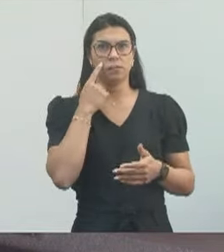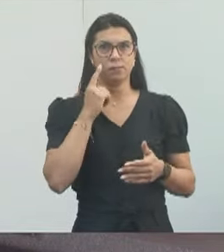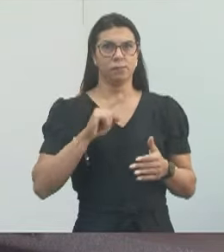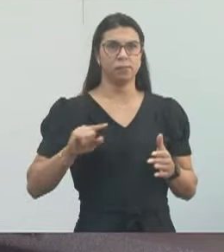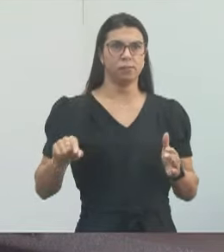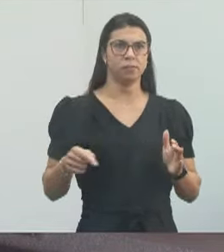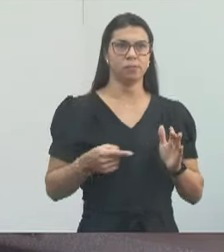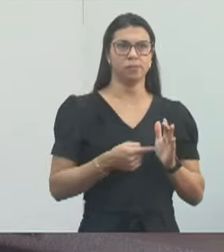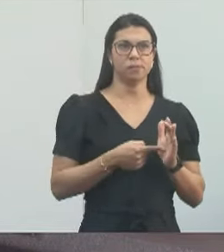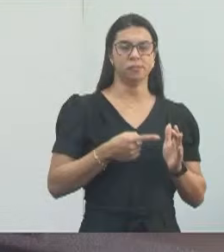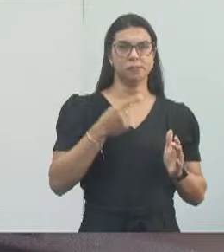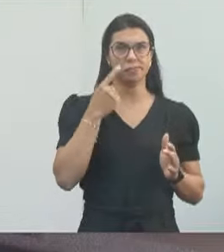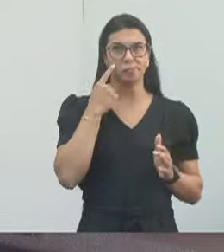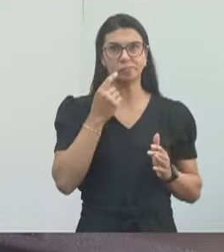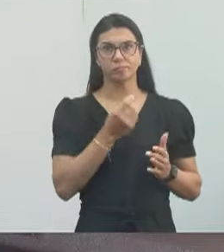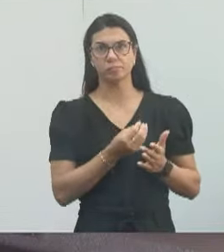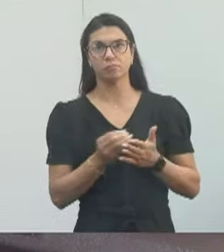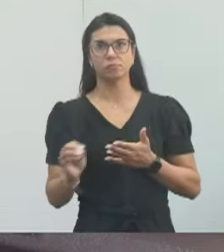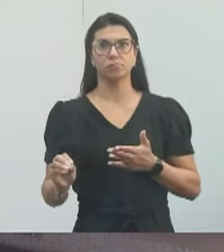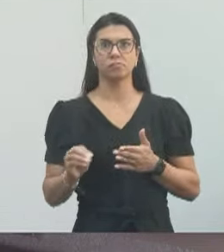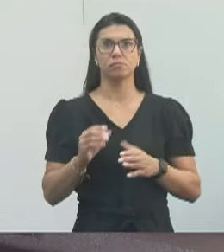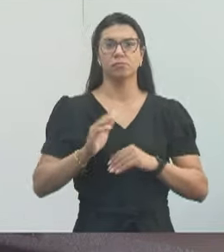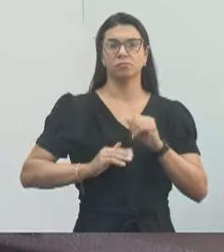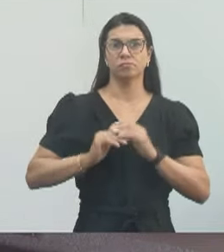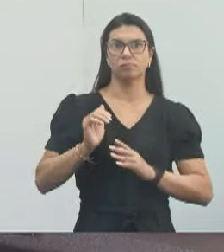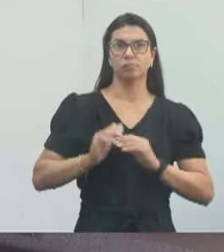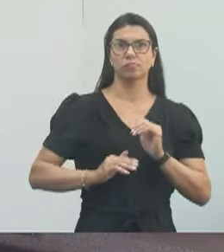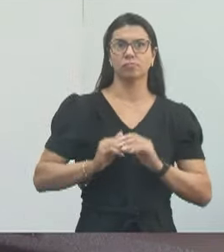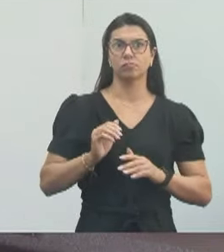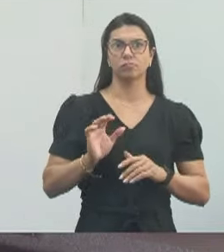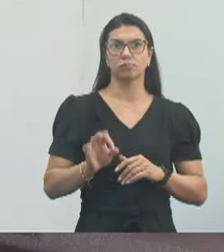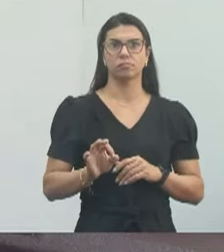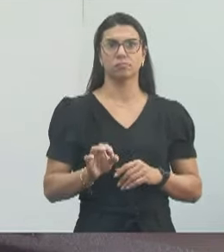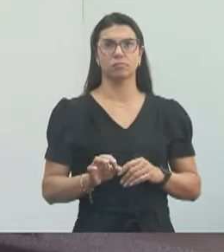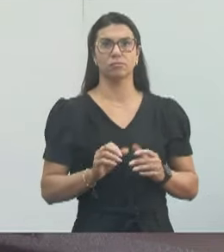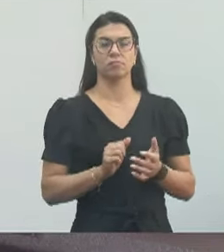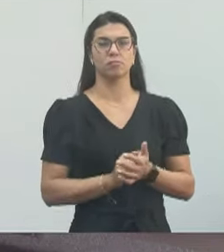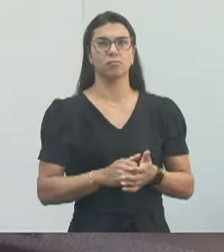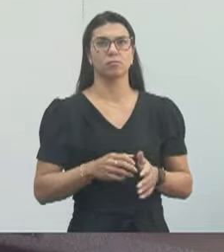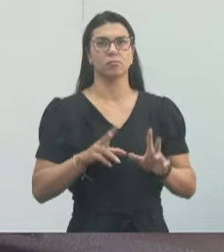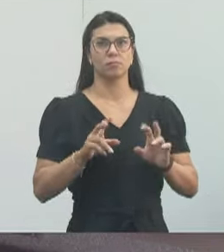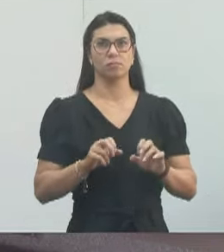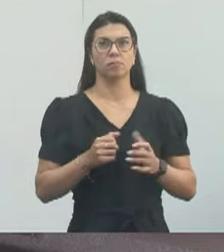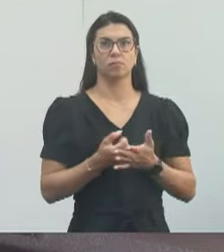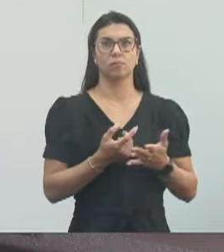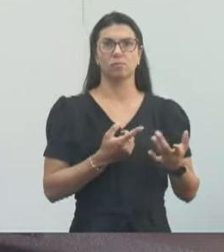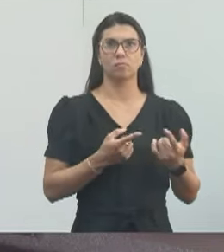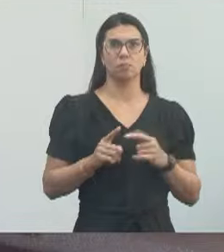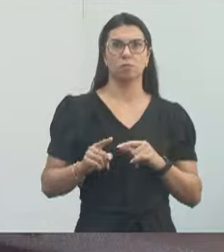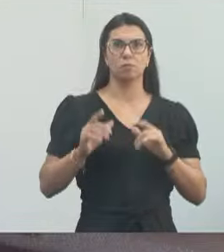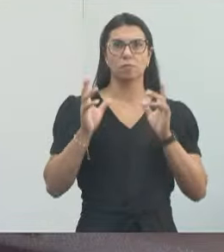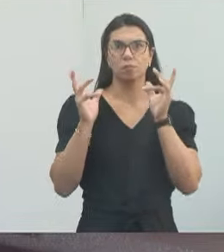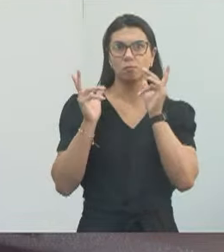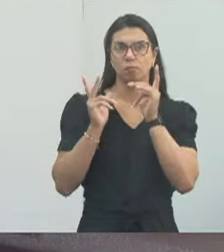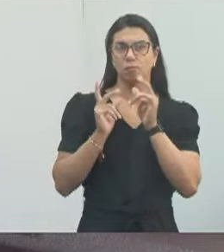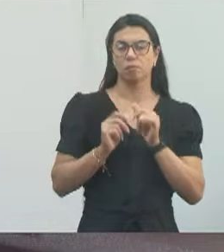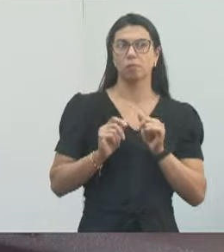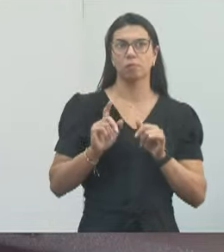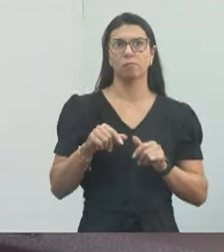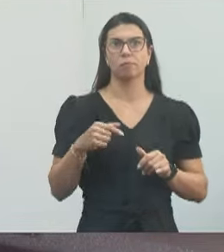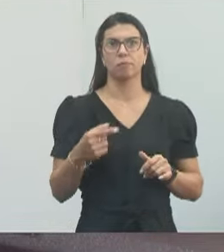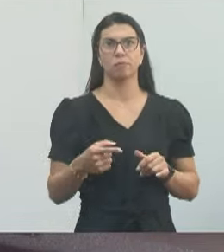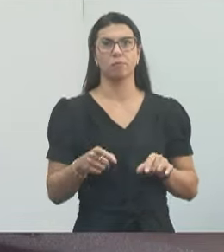aos profissionais necessário averiguação de ma tratos inclusive preciso solicitar após a